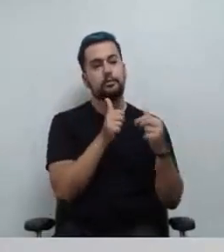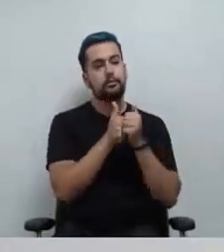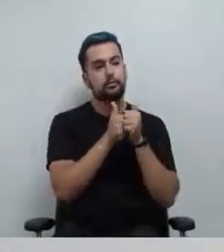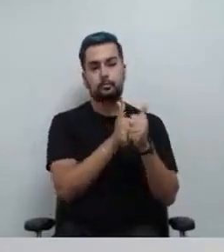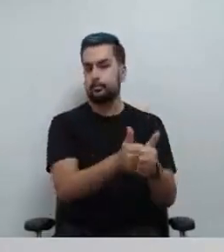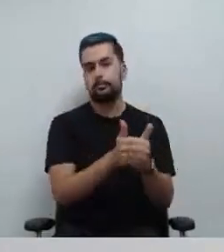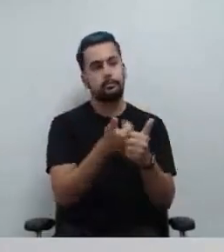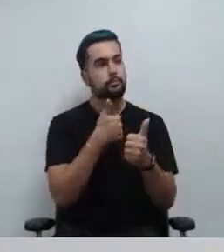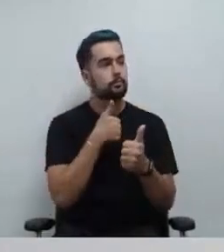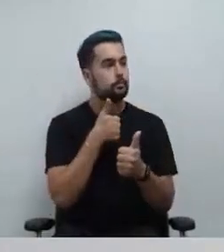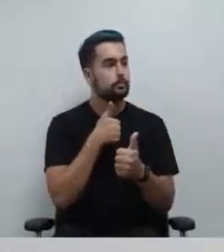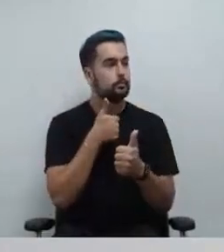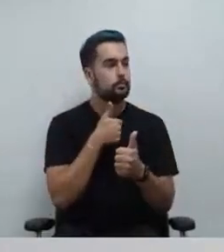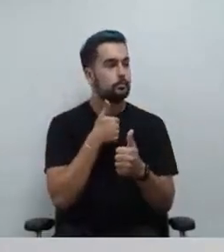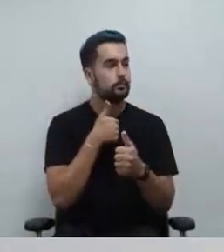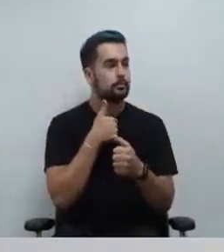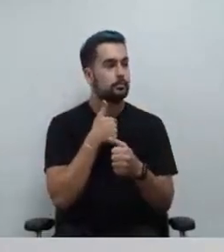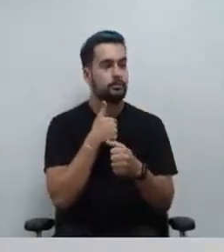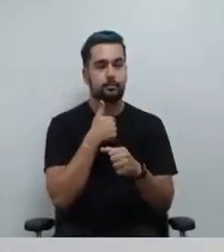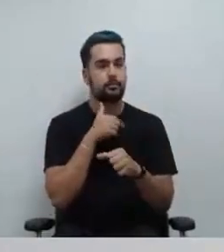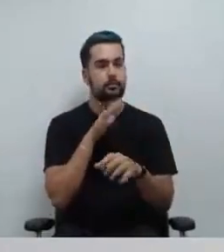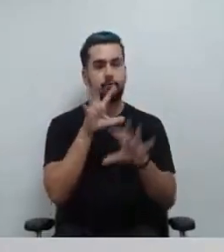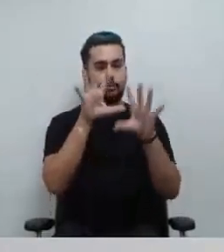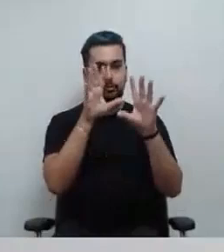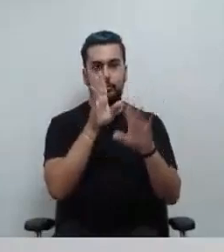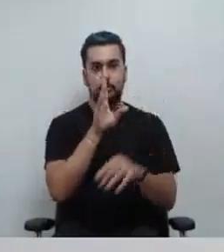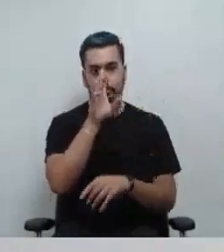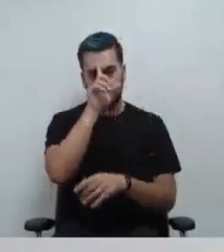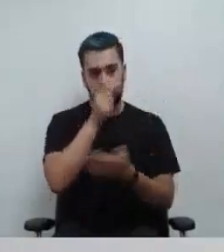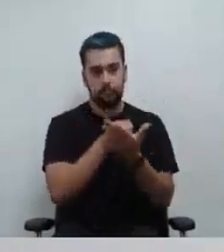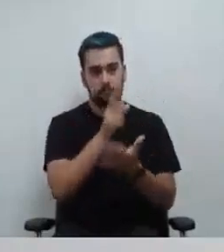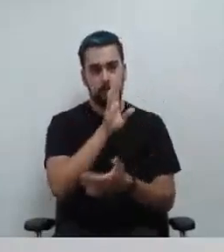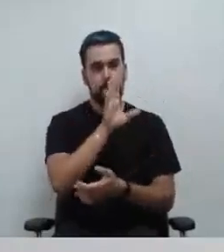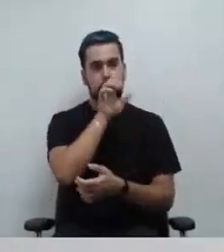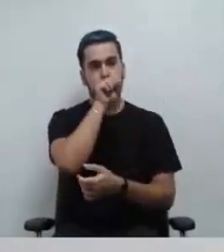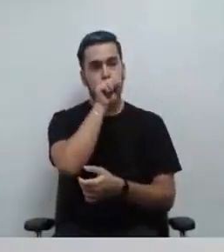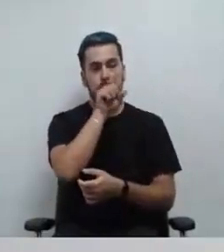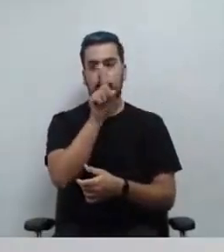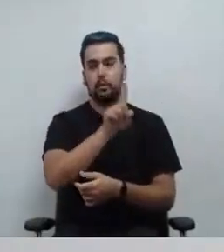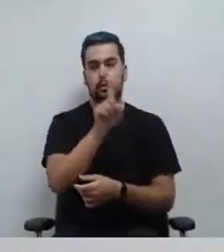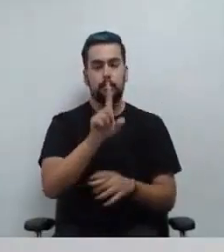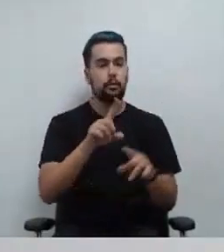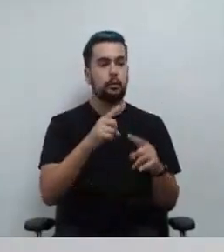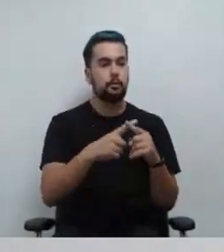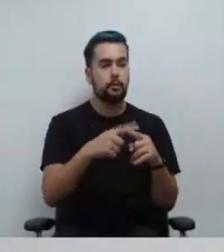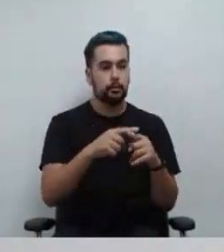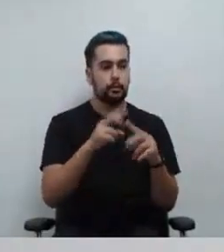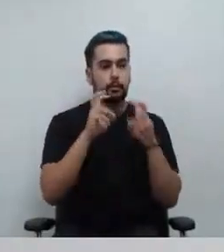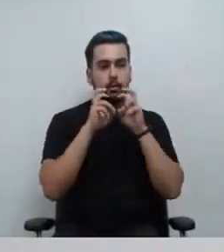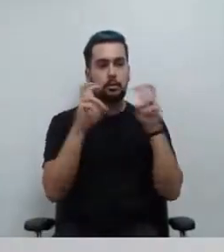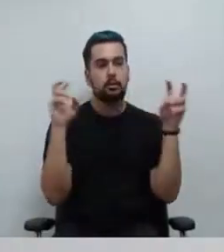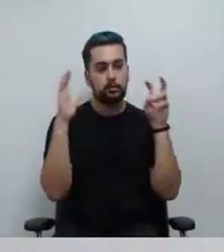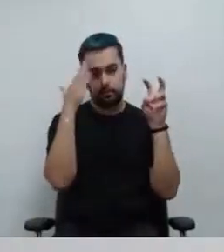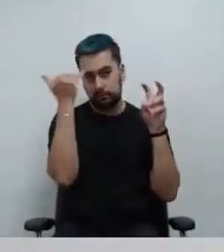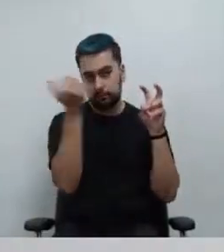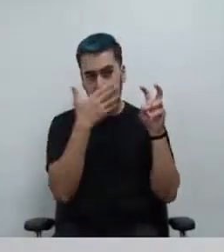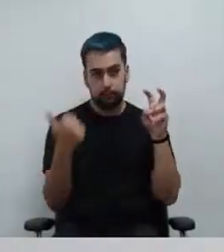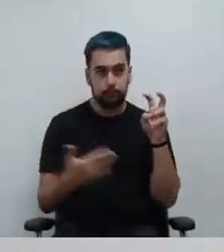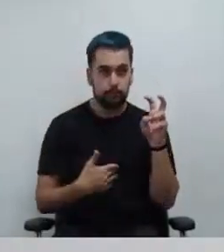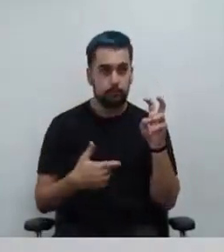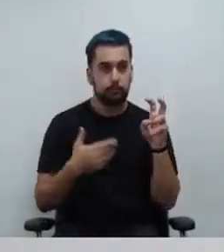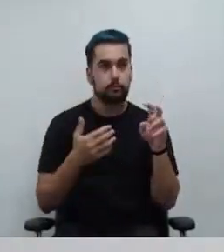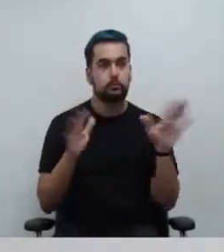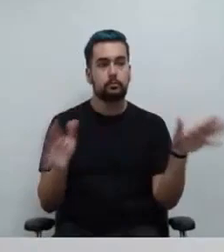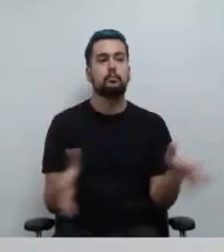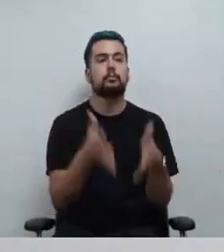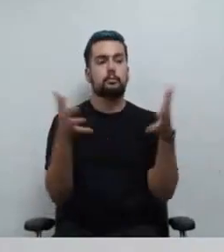não serei eu a interromper o barulho, que esse de fato é um barulho que merecido, mas enaltecer, né, a